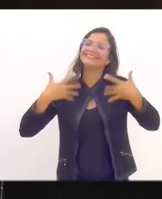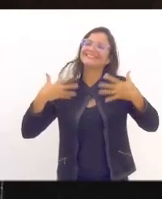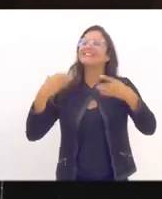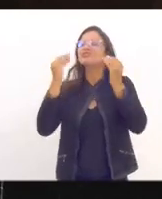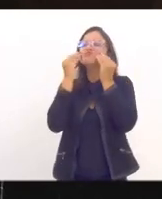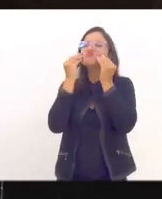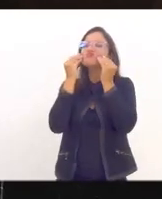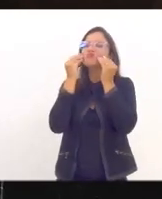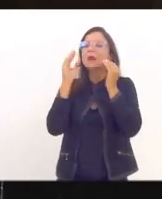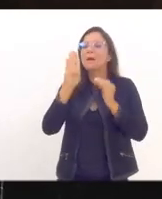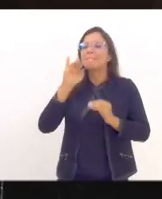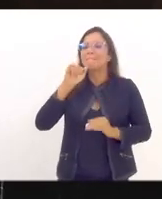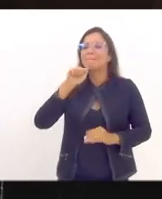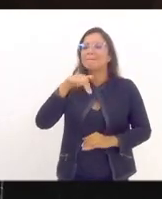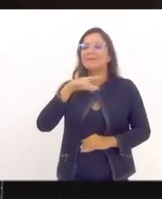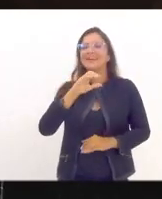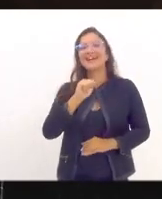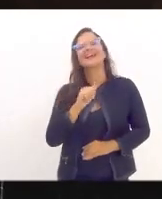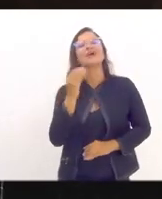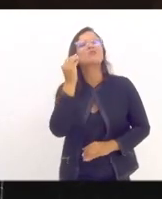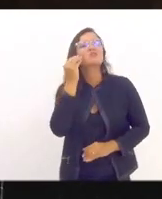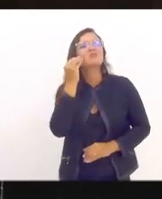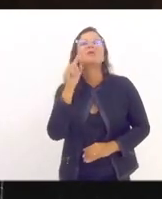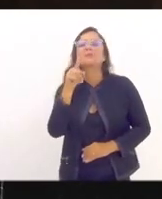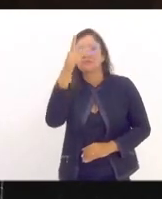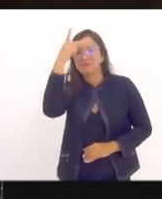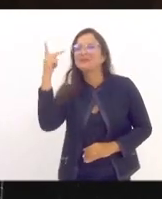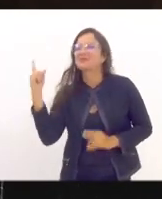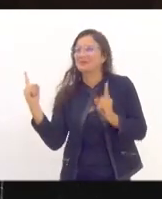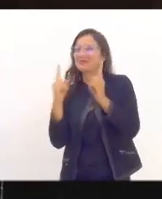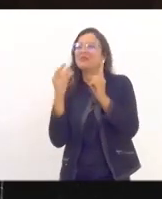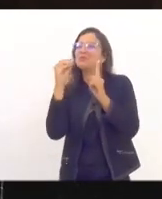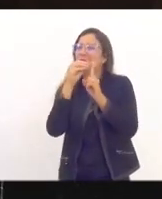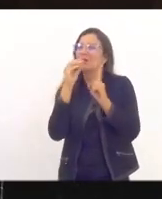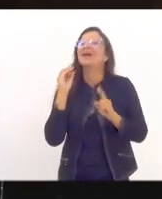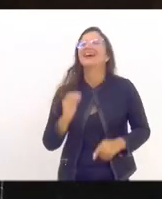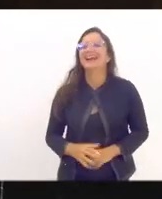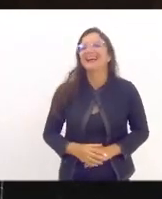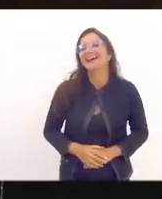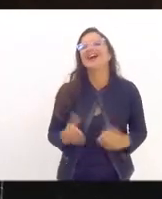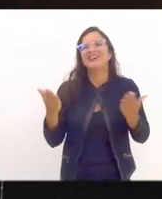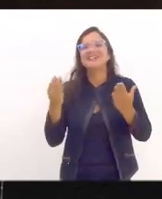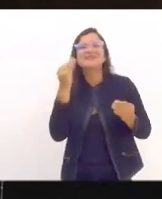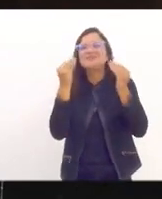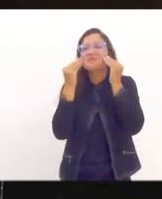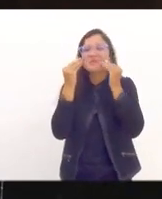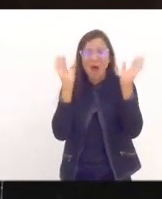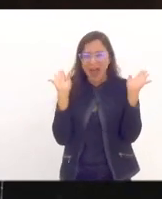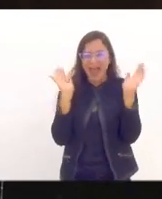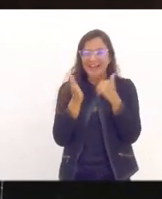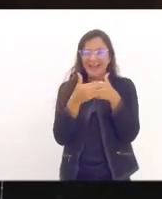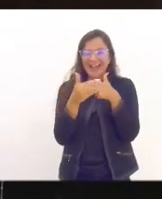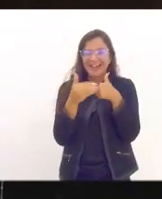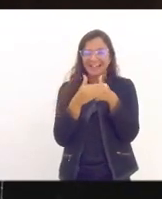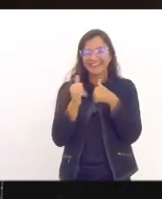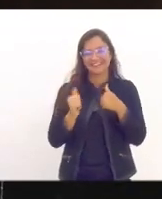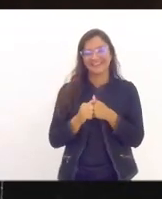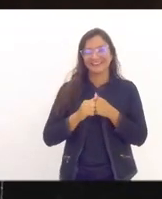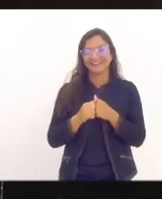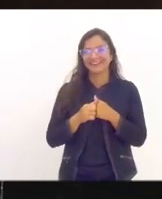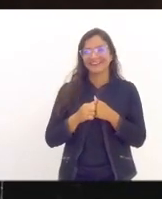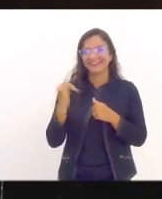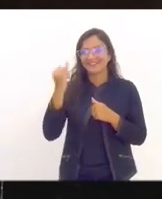vi até que a minha amiga Bianca tá com beijinho aqui do lado ó que alguém já chegou beijando a gente tem que sair daqui muito beijado hoje vamos lá Beijo abraço